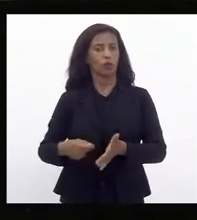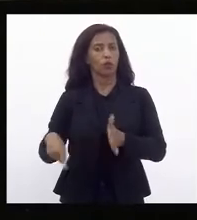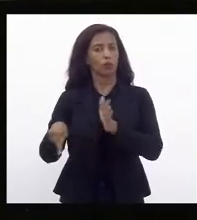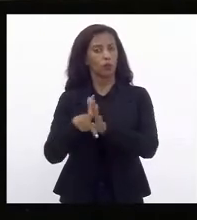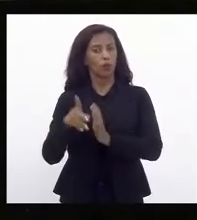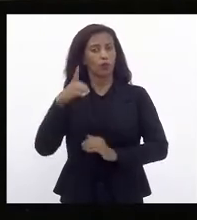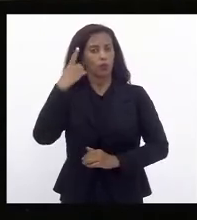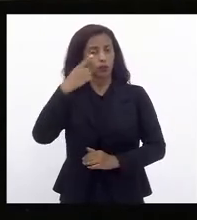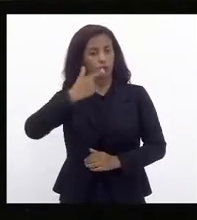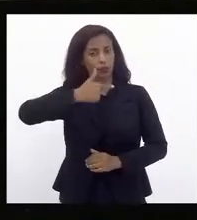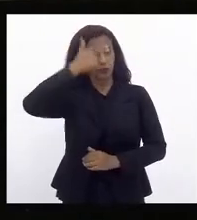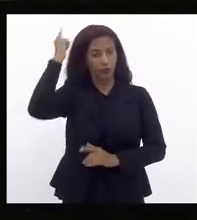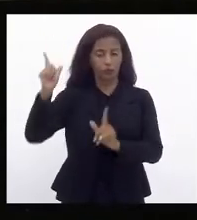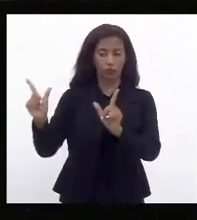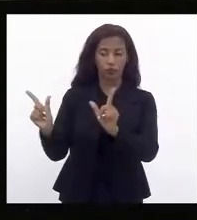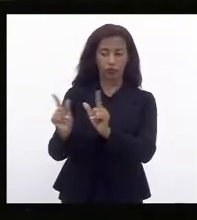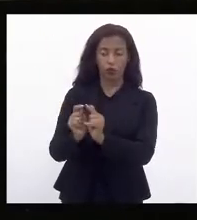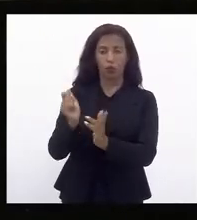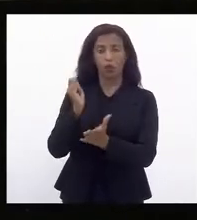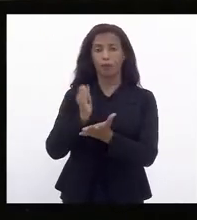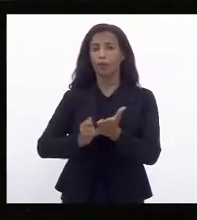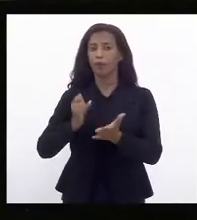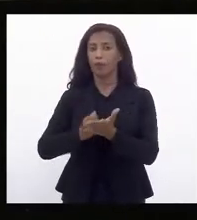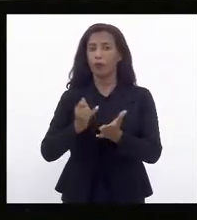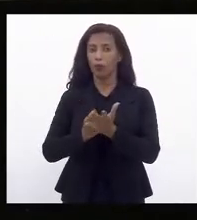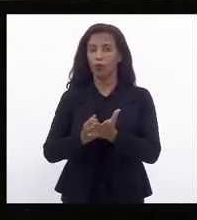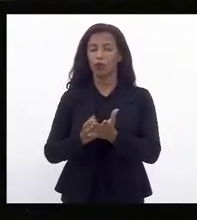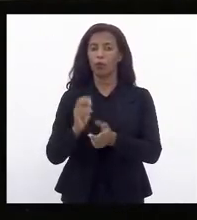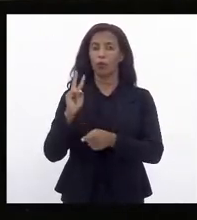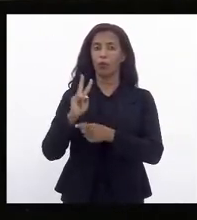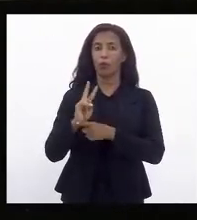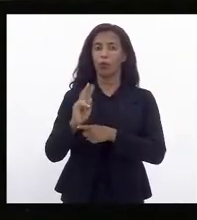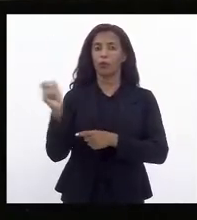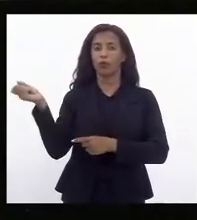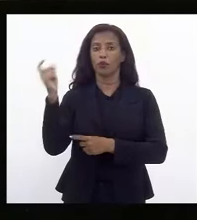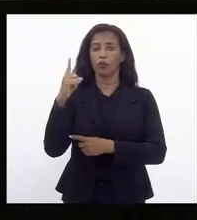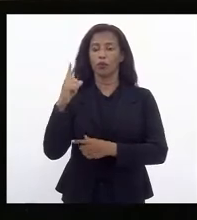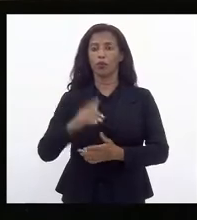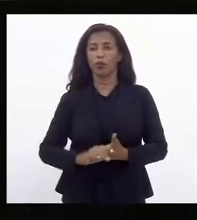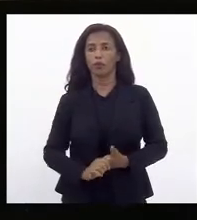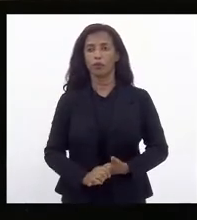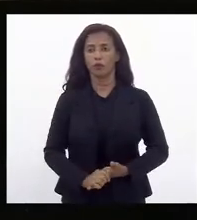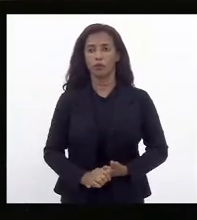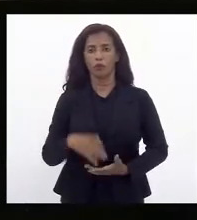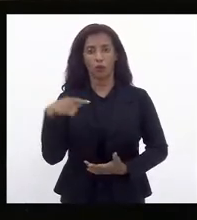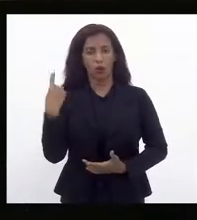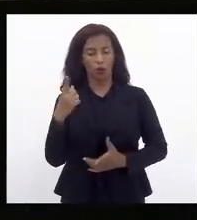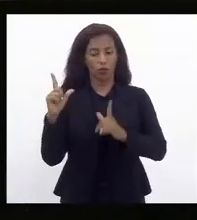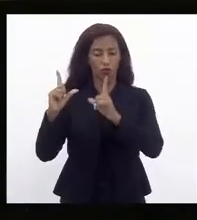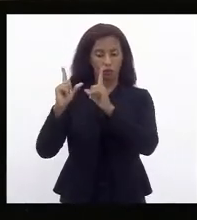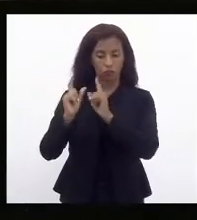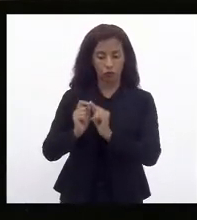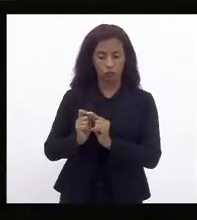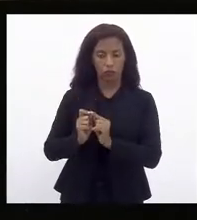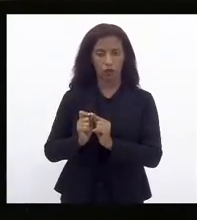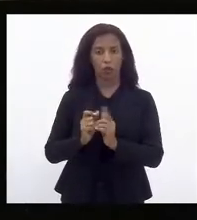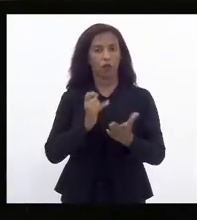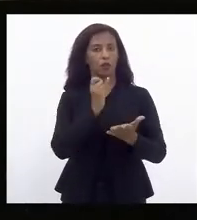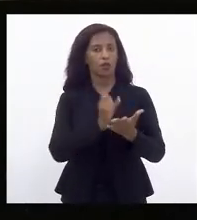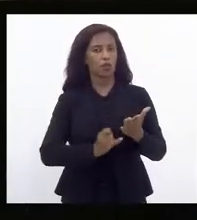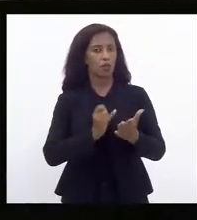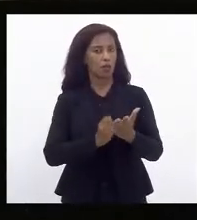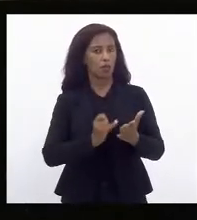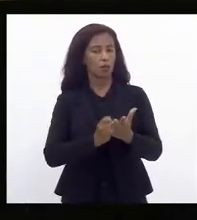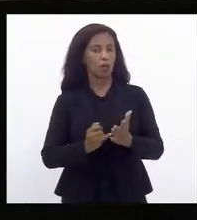Paulo, reduzir o ICMS do protetor solar. E pasmem, nós reduzimos a alíquota do